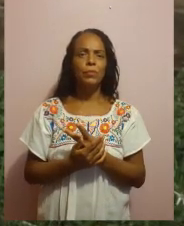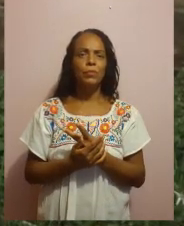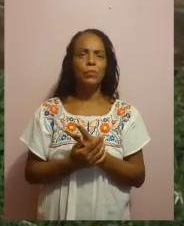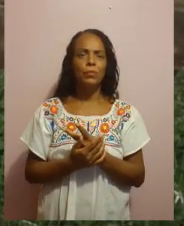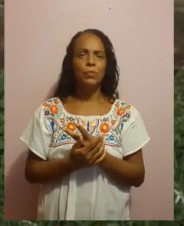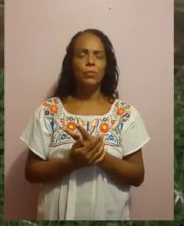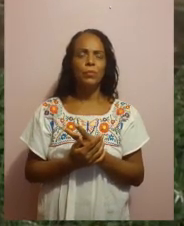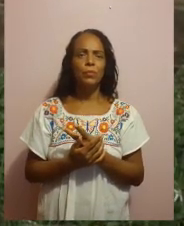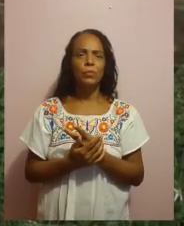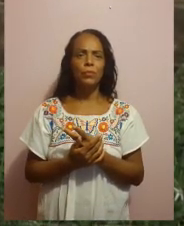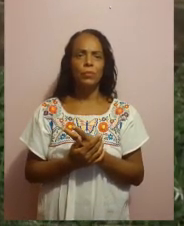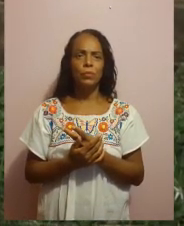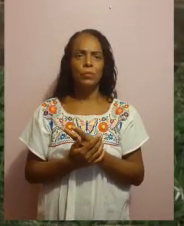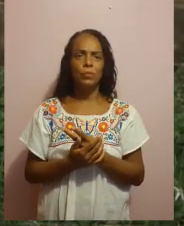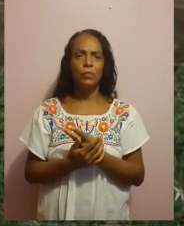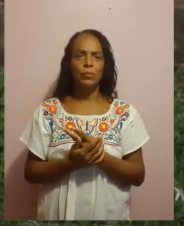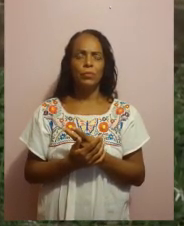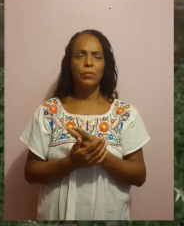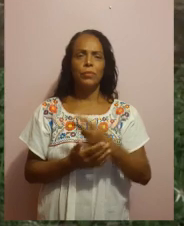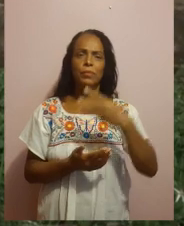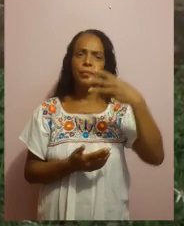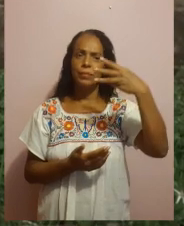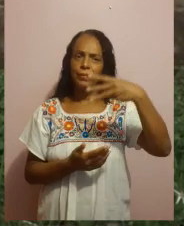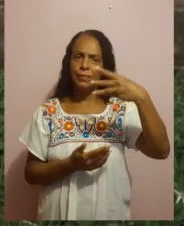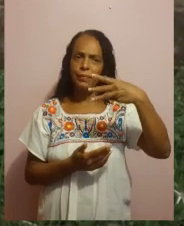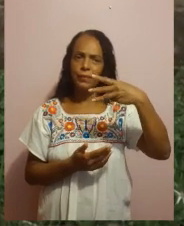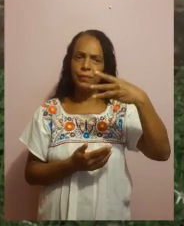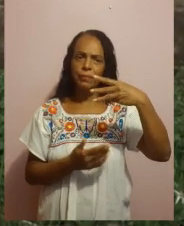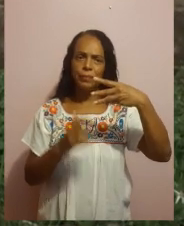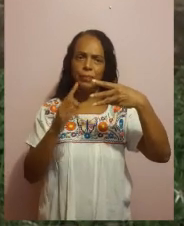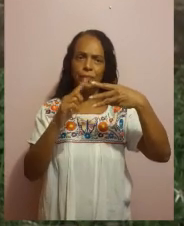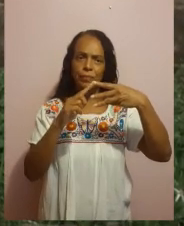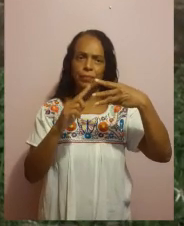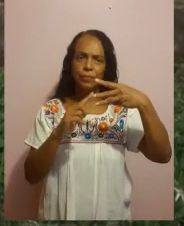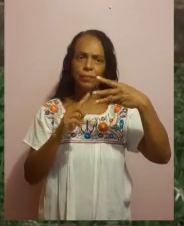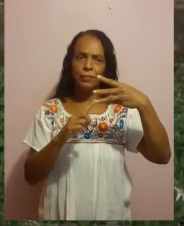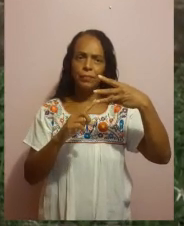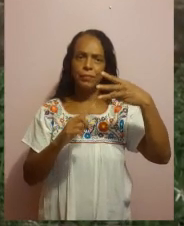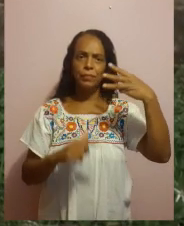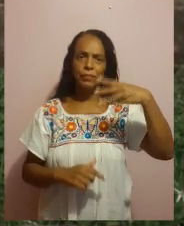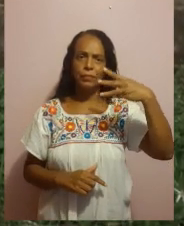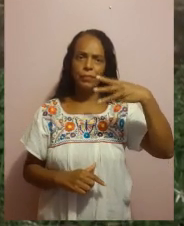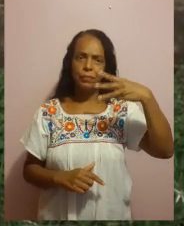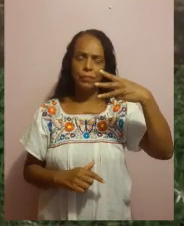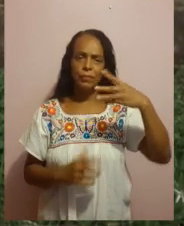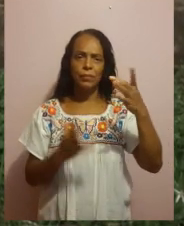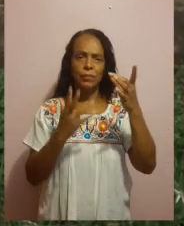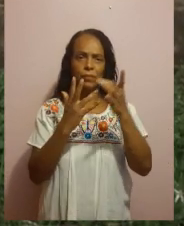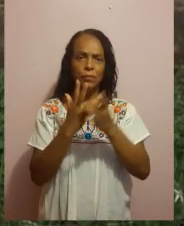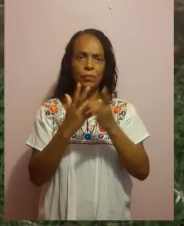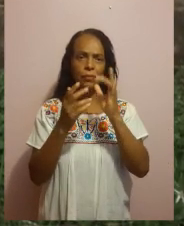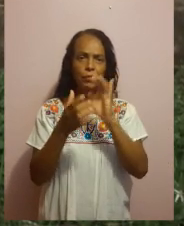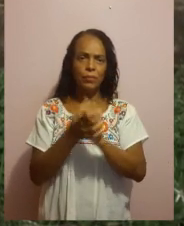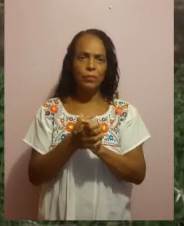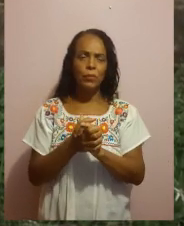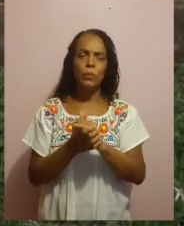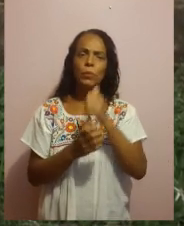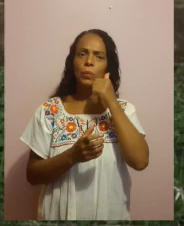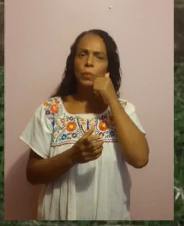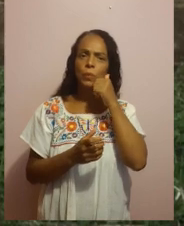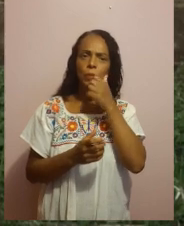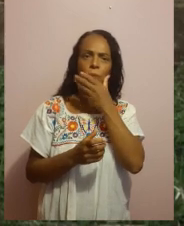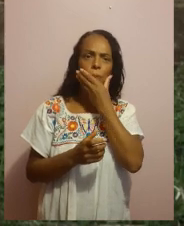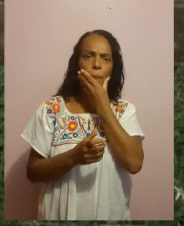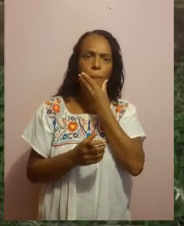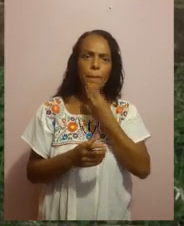novamente a terceira união do mestre com o ser feminino, que foi